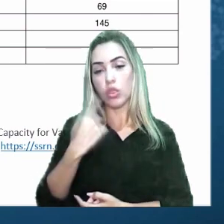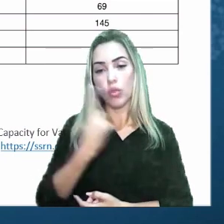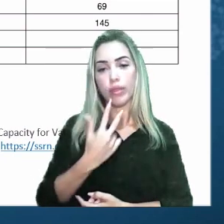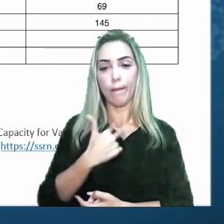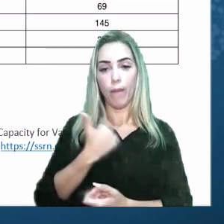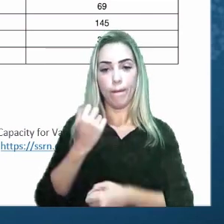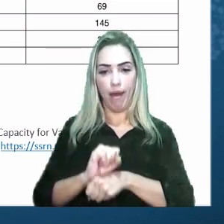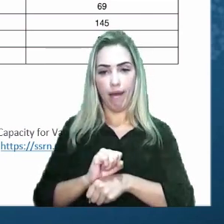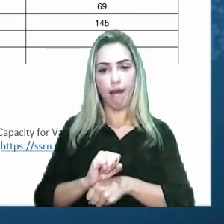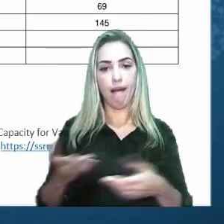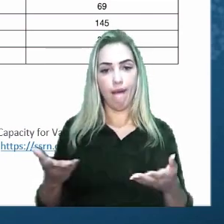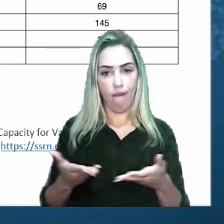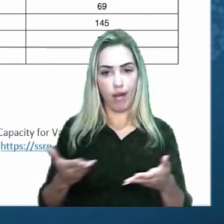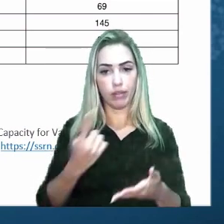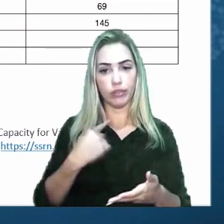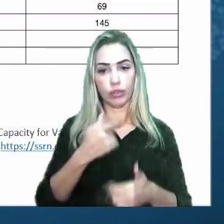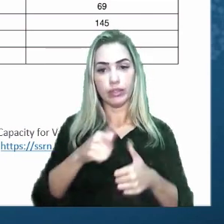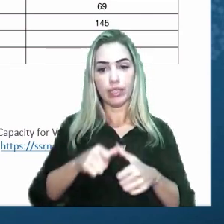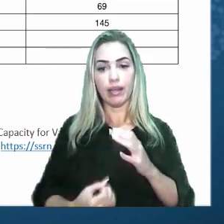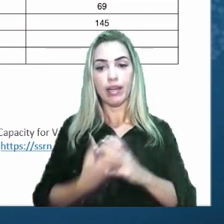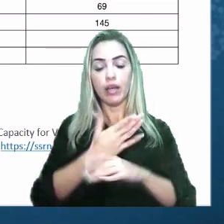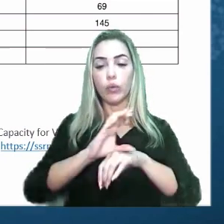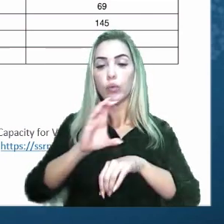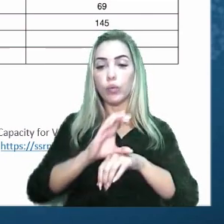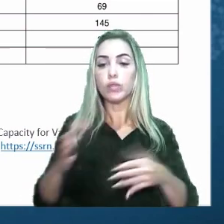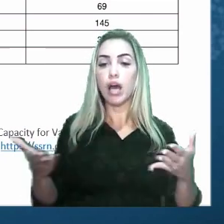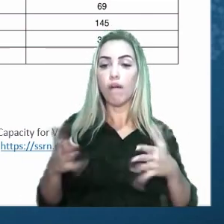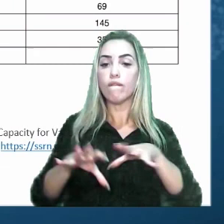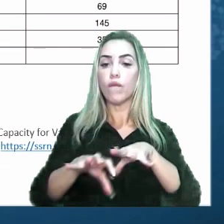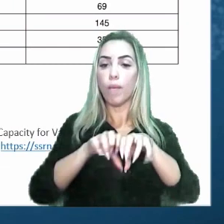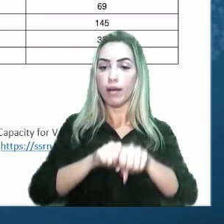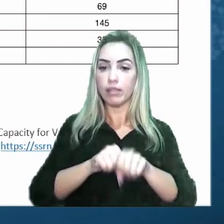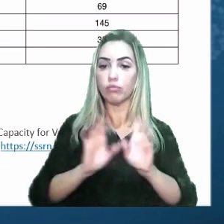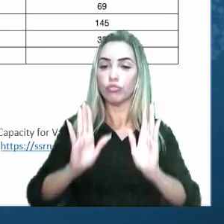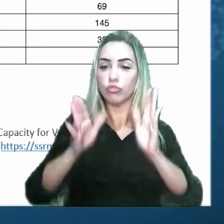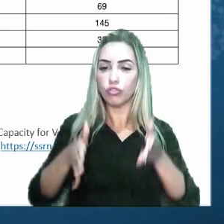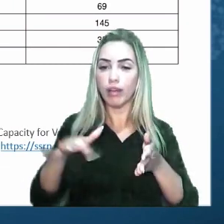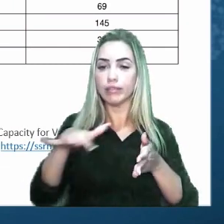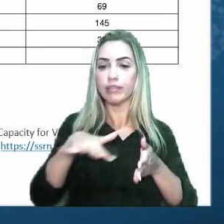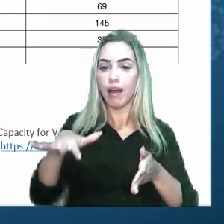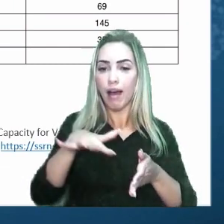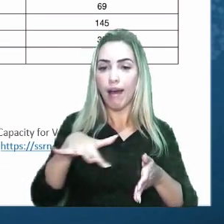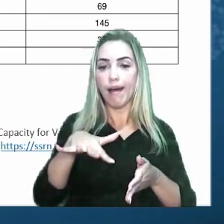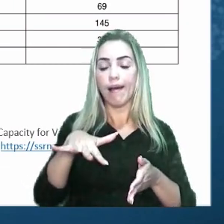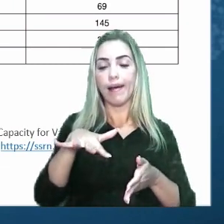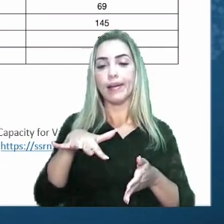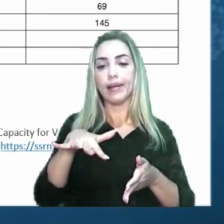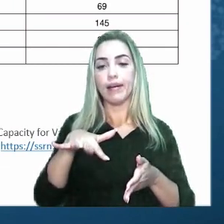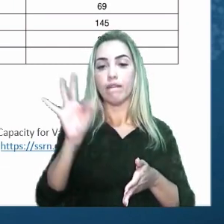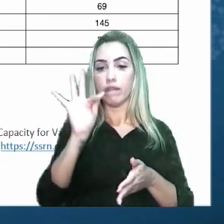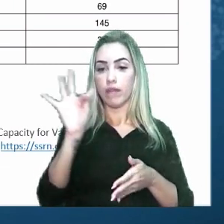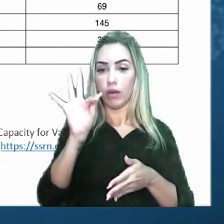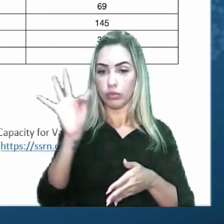aqui. Nós estamos criando cursos agora de formação já na área de graduação de